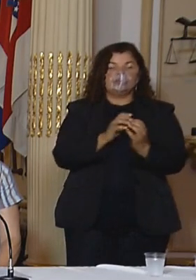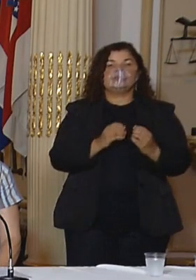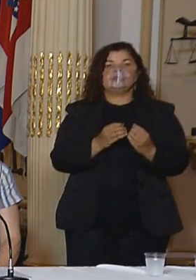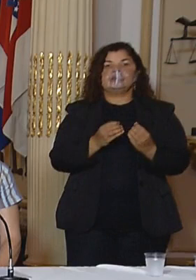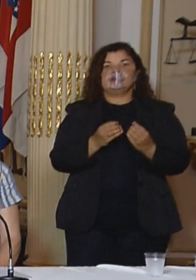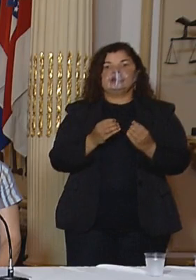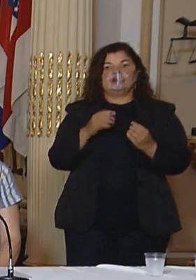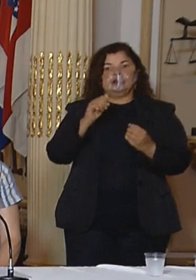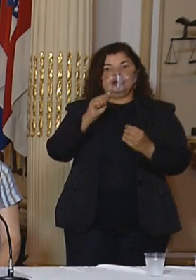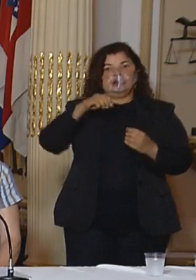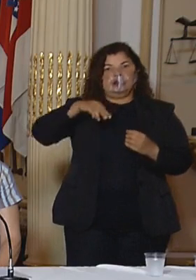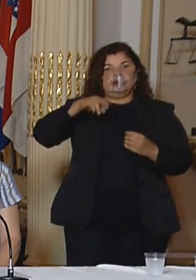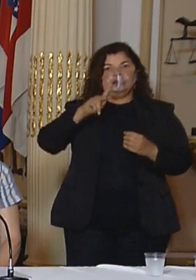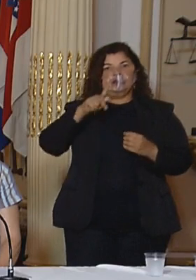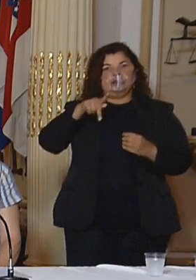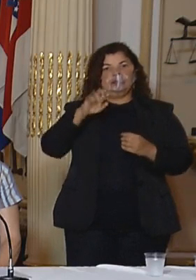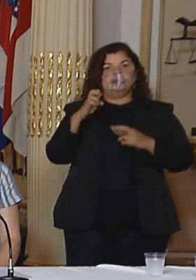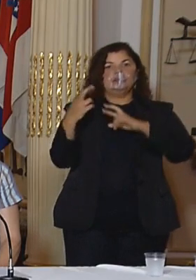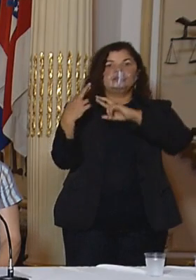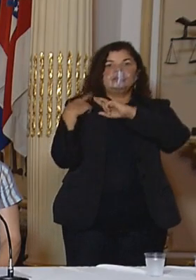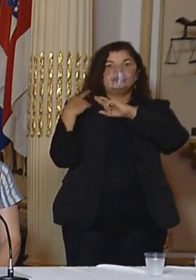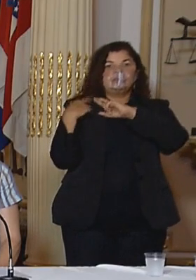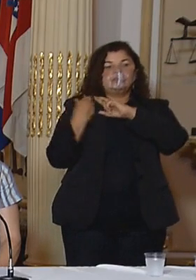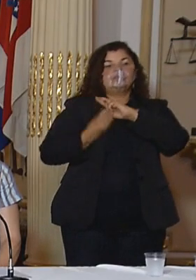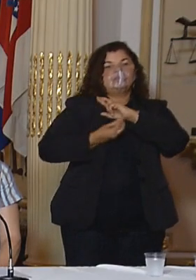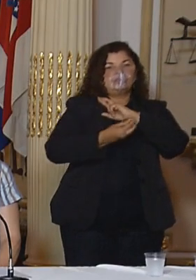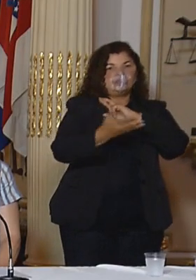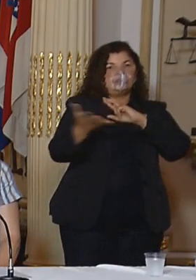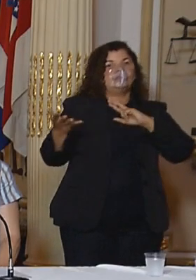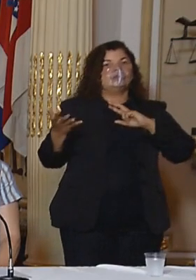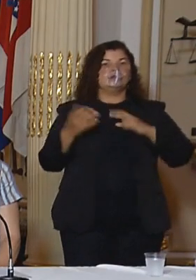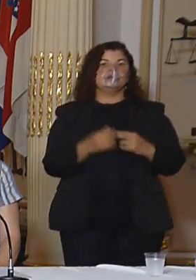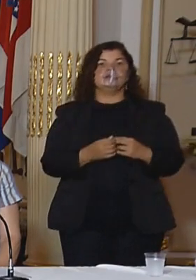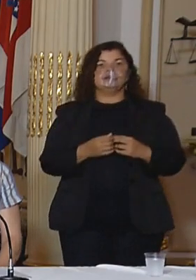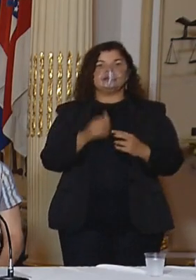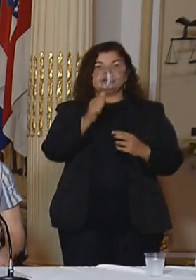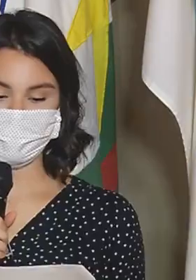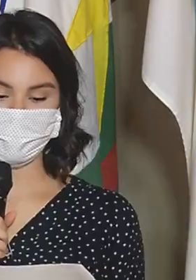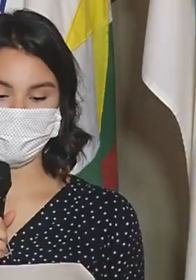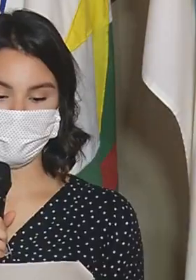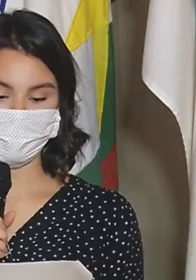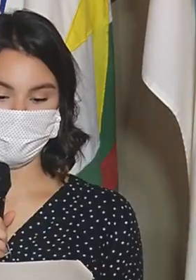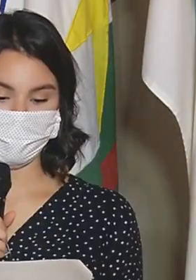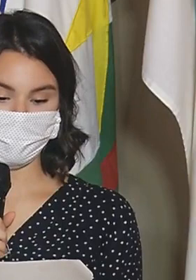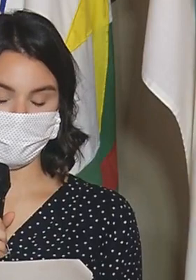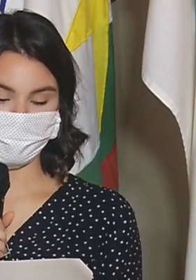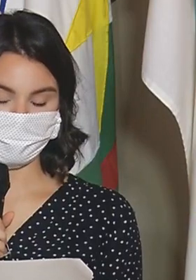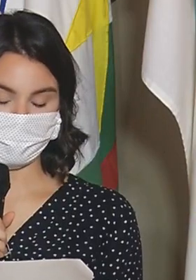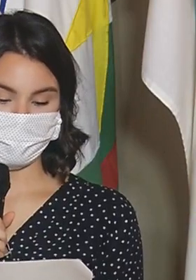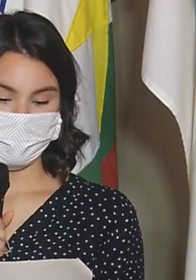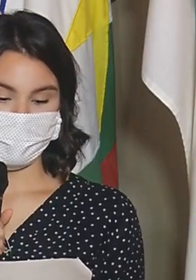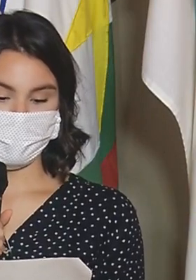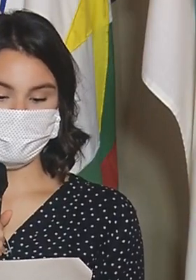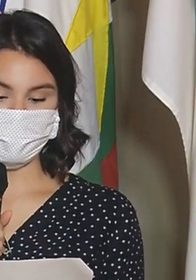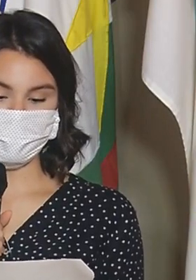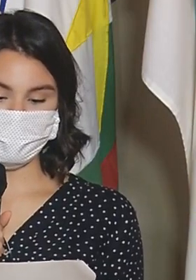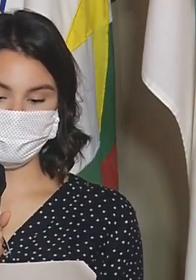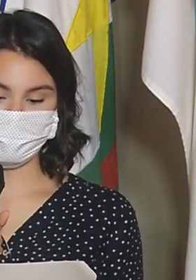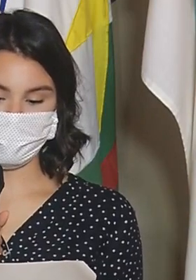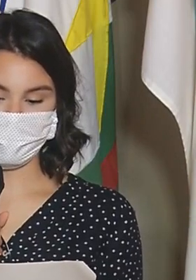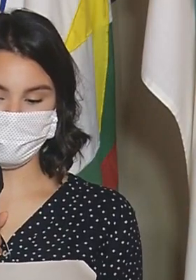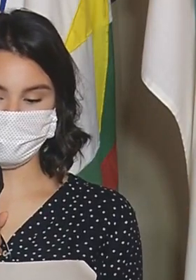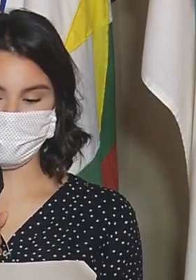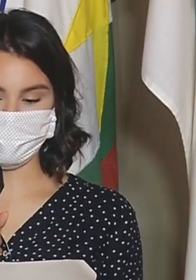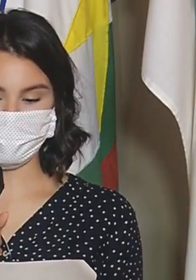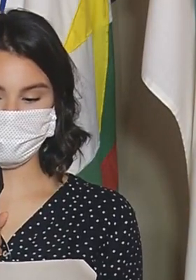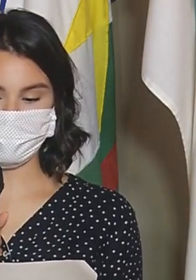através da AMUP, isso será distribuído. Ana Maria Nascimento, do Diário de Pernambuco, pergunta: a inexistência de